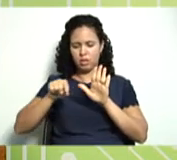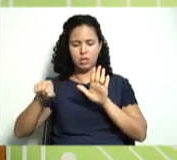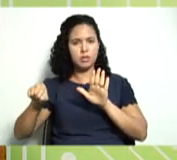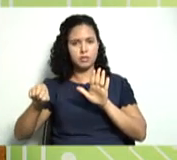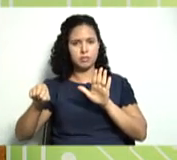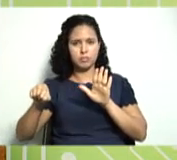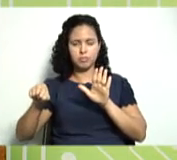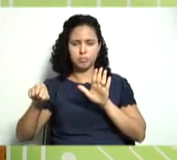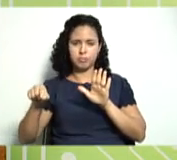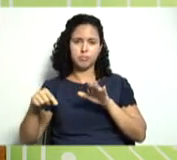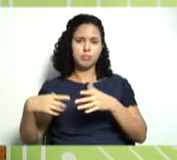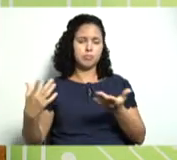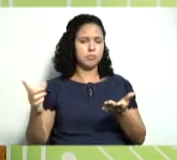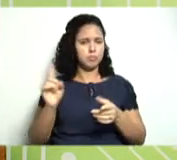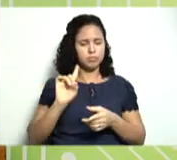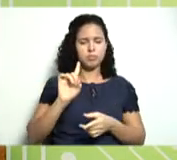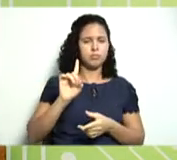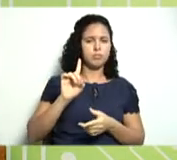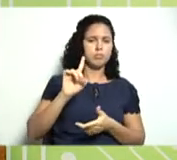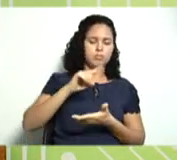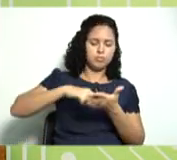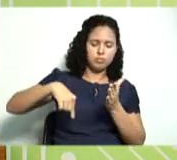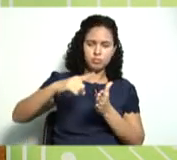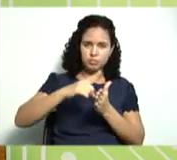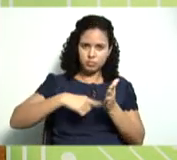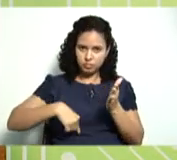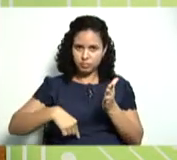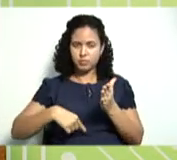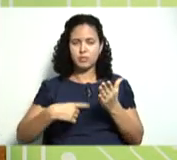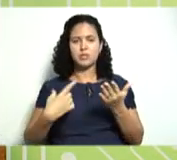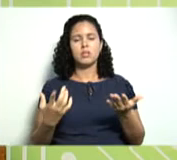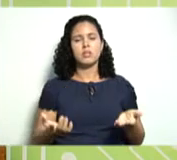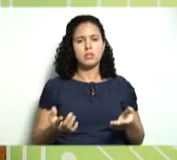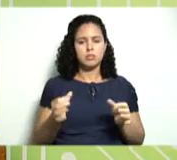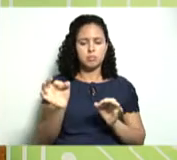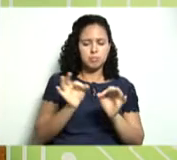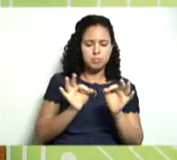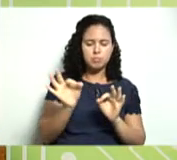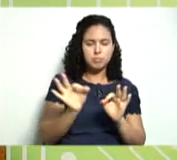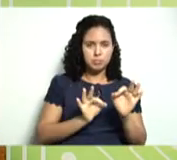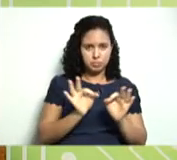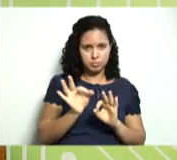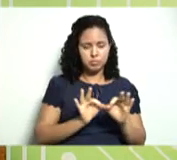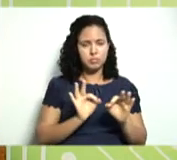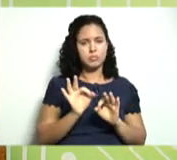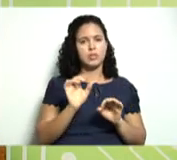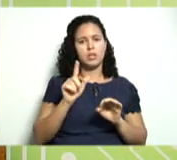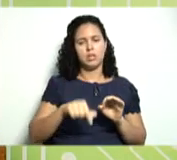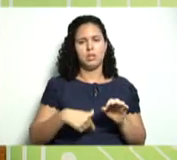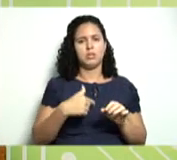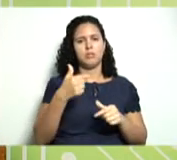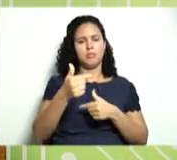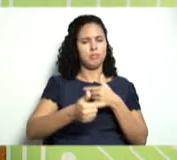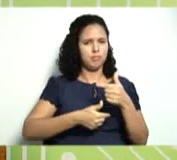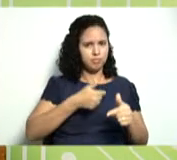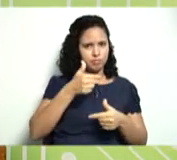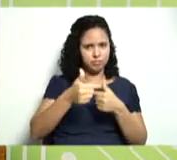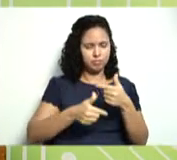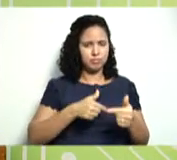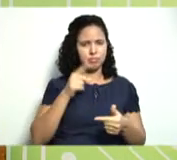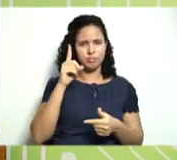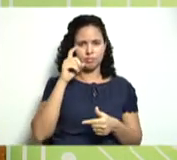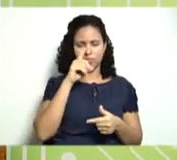essa tabulação espaçamento que com certeza na hora de fazer a formatação vai dar um trabalho enorme então